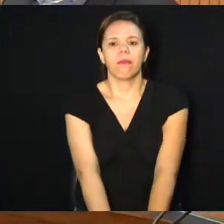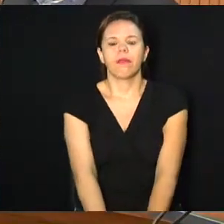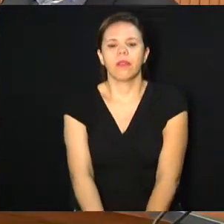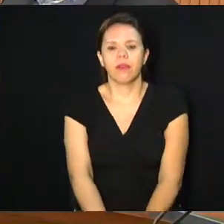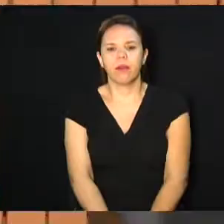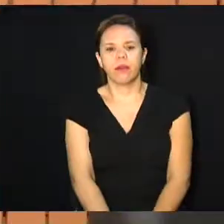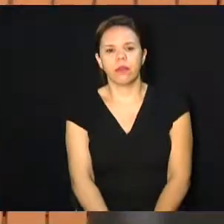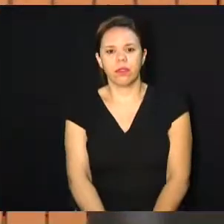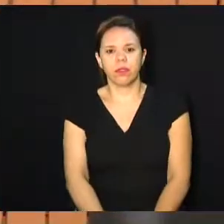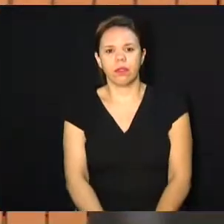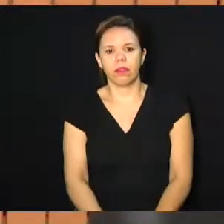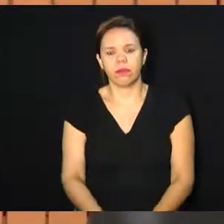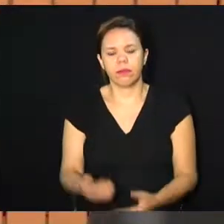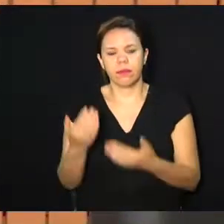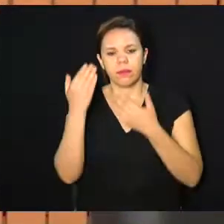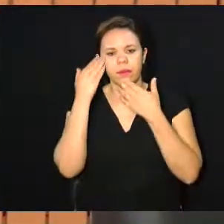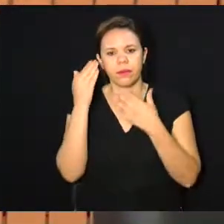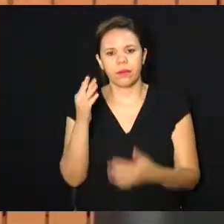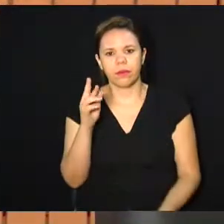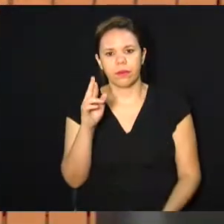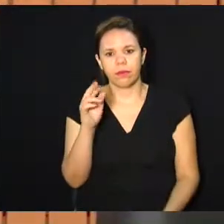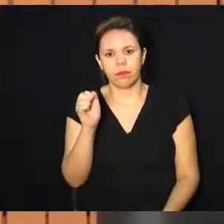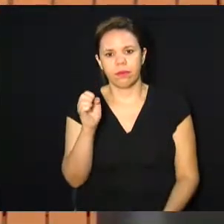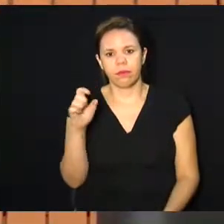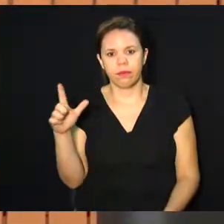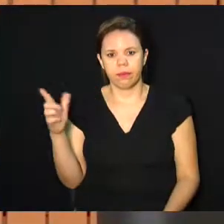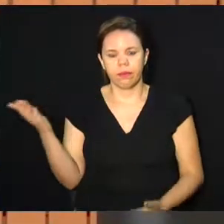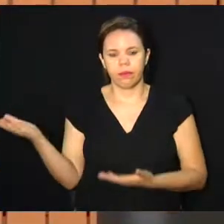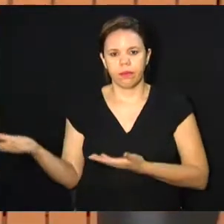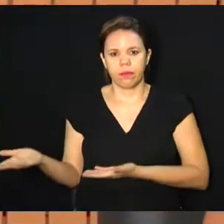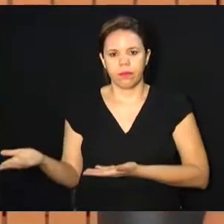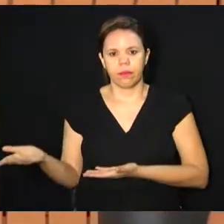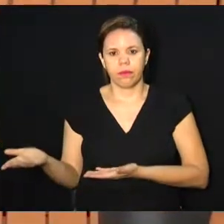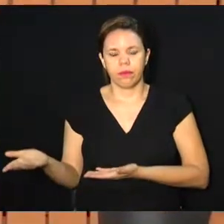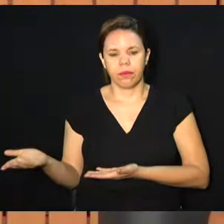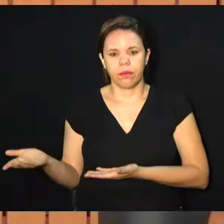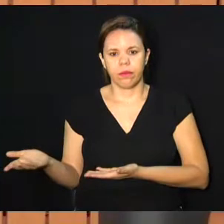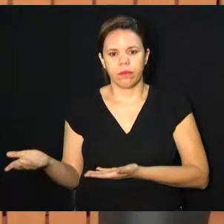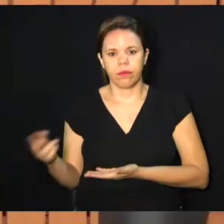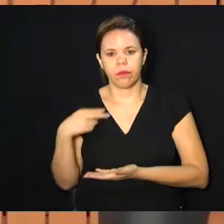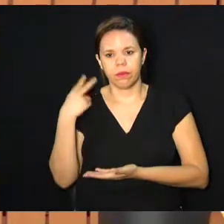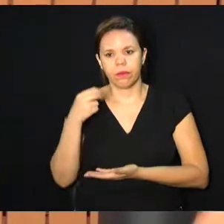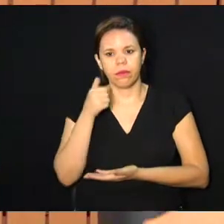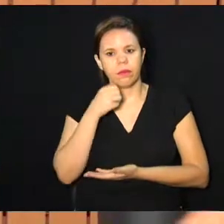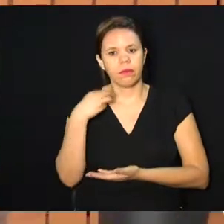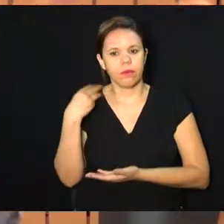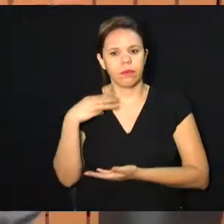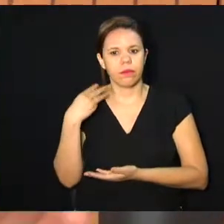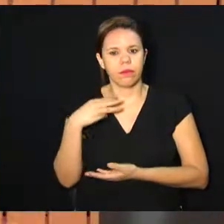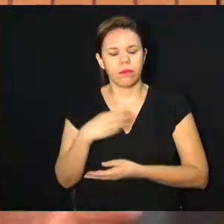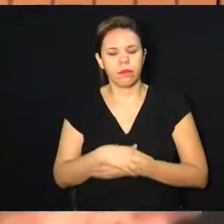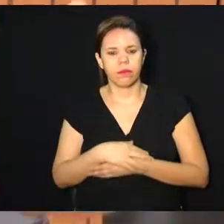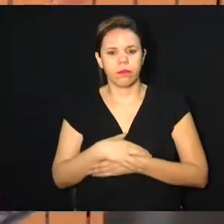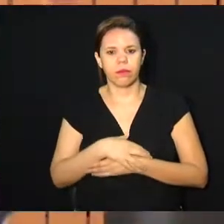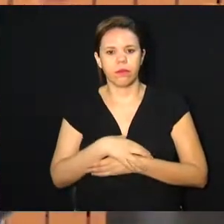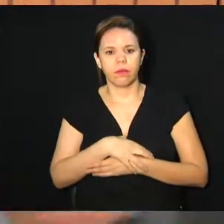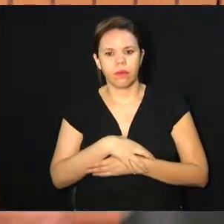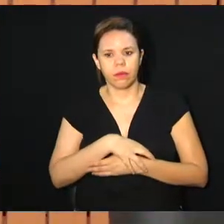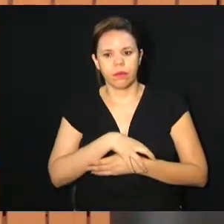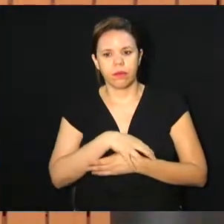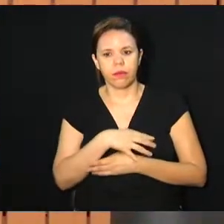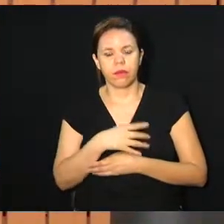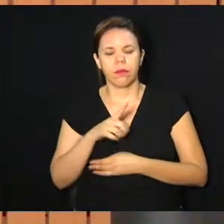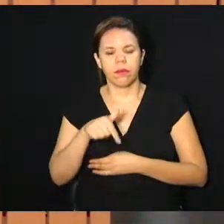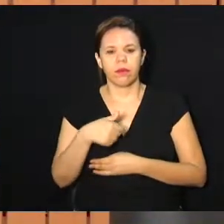Eu que agradeço, Rafael, e passo a palavra agora à vereadora Mariana Conte, após o vereador